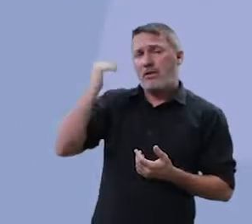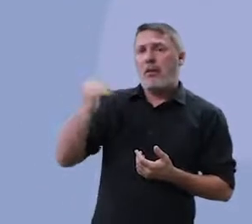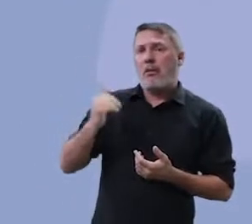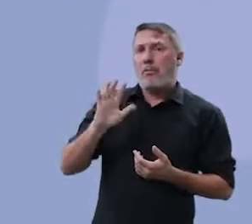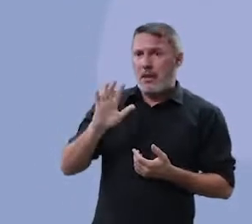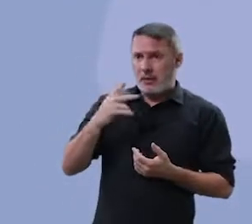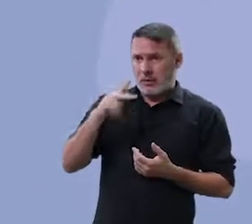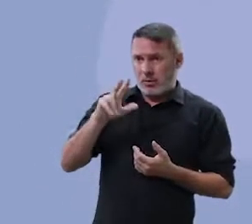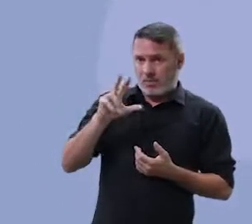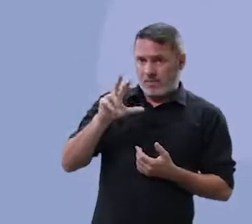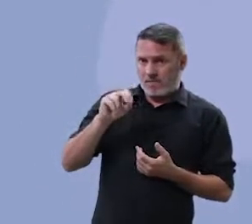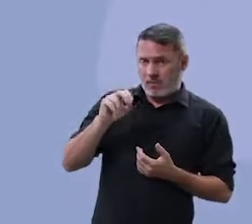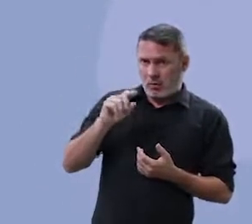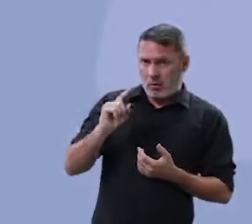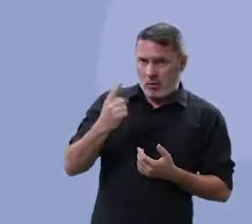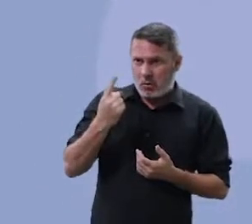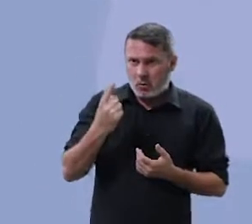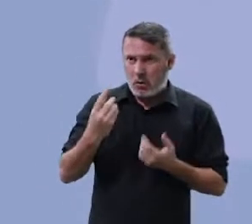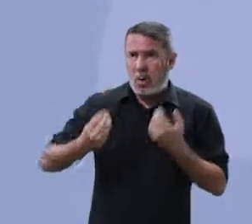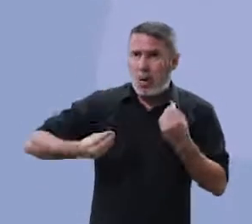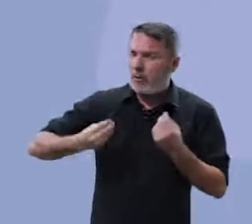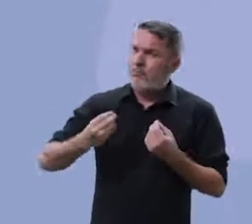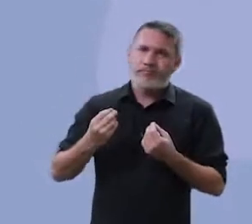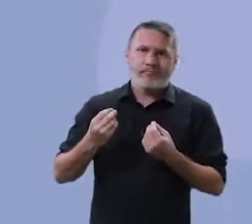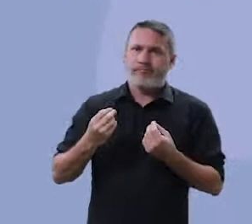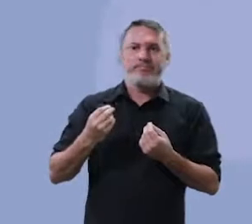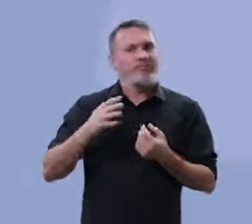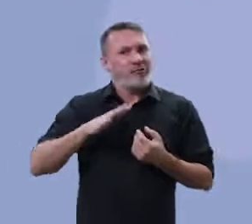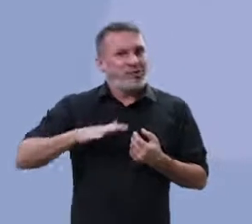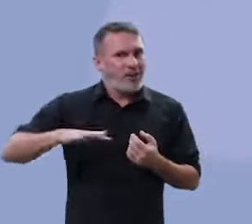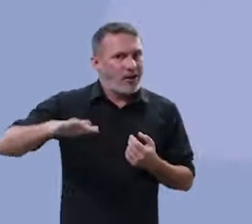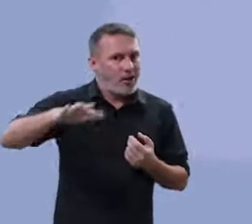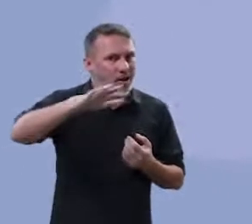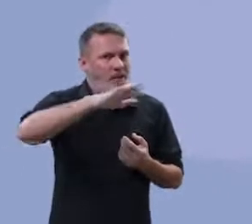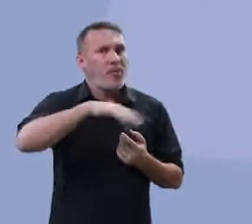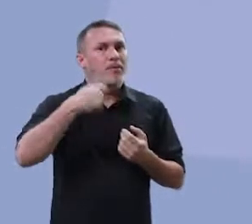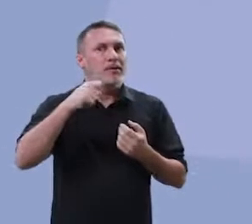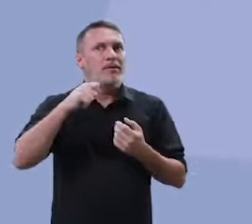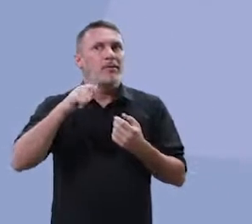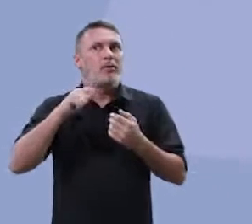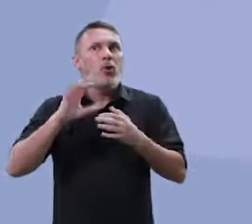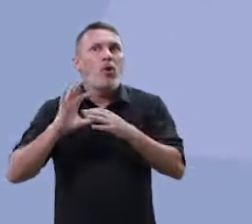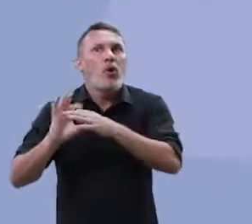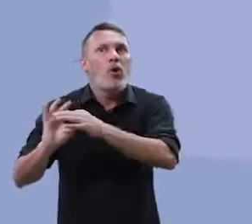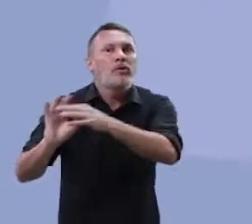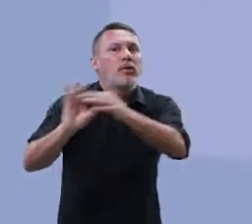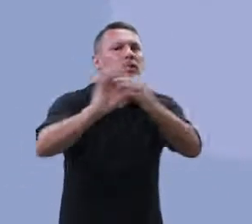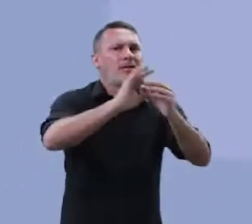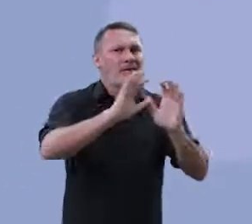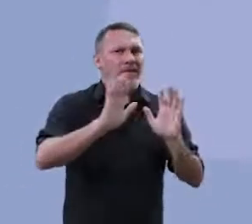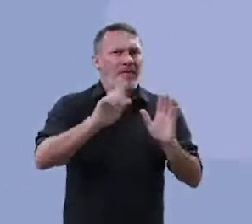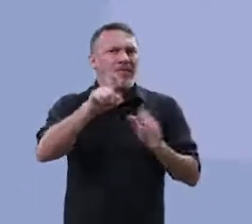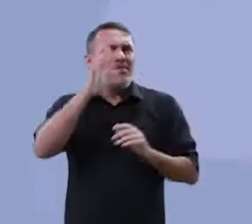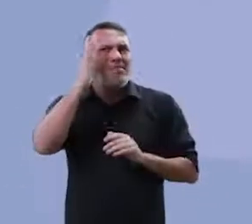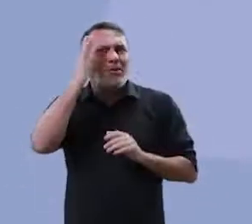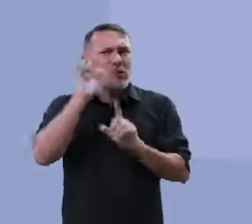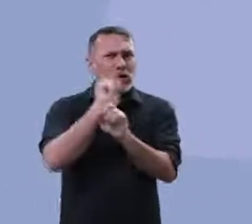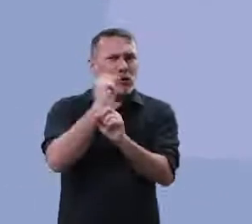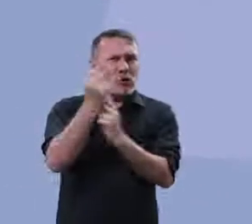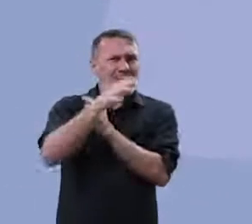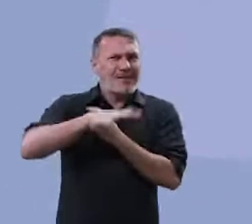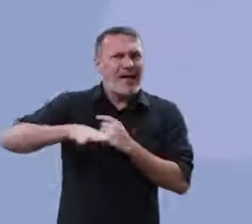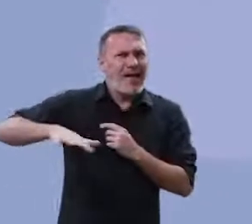sabe, mas o seu avô é todo mundo? Não. Então nós precisamos analisar no contexto geral. Será que toda